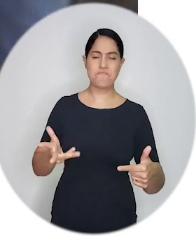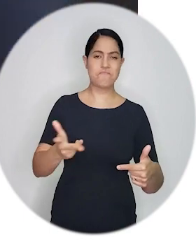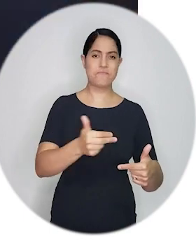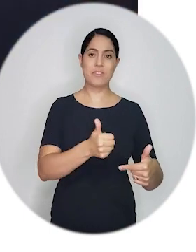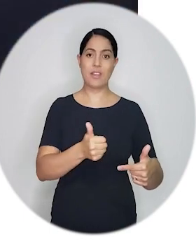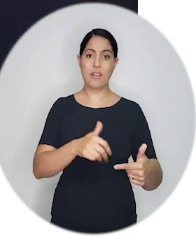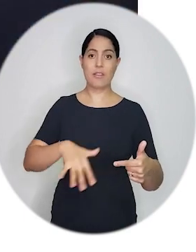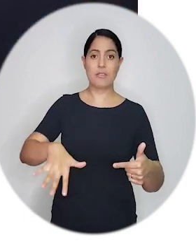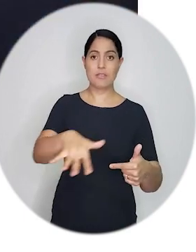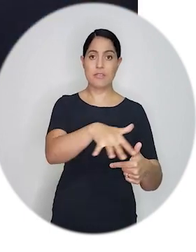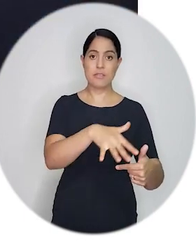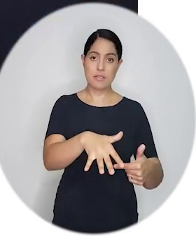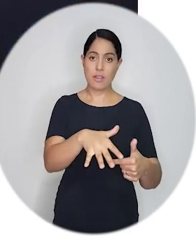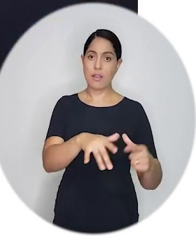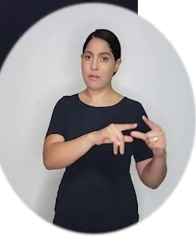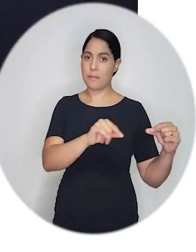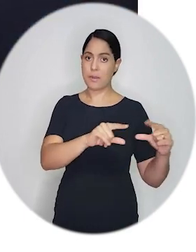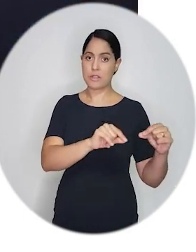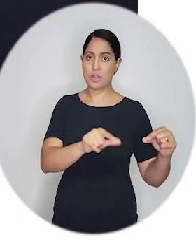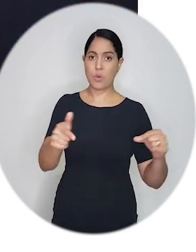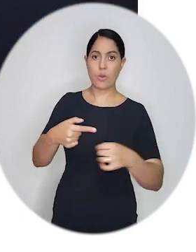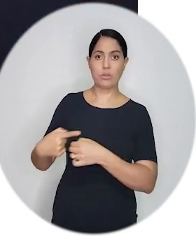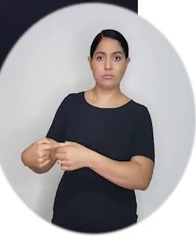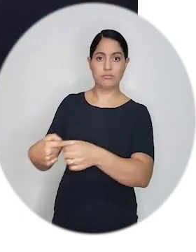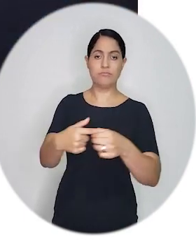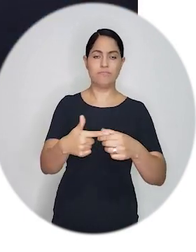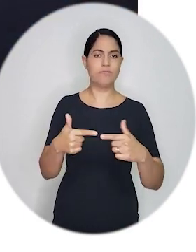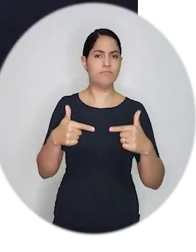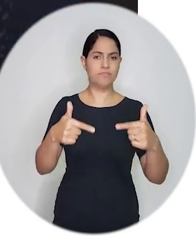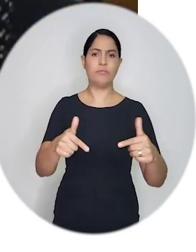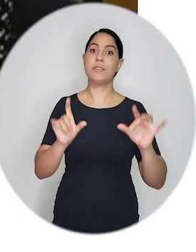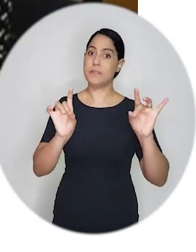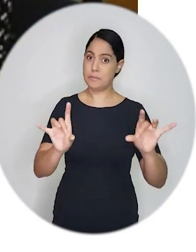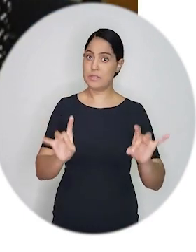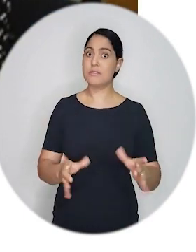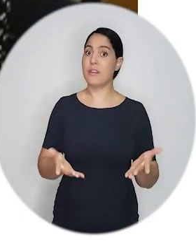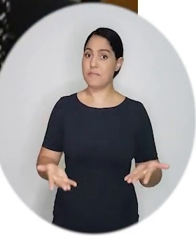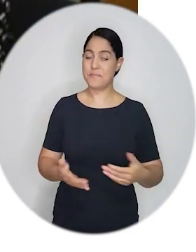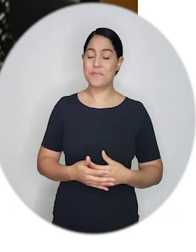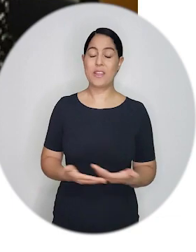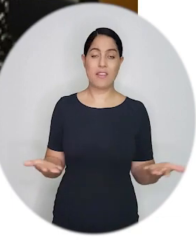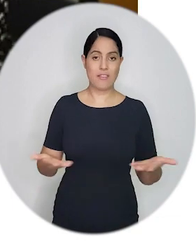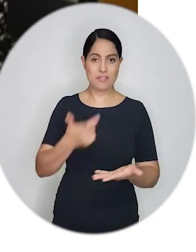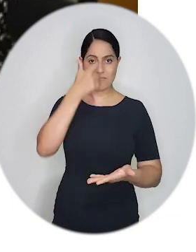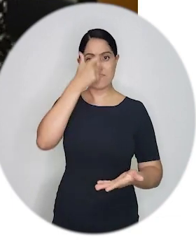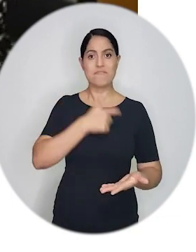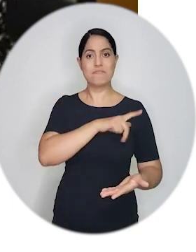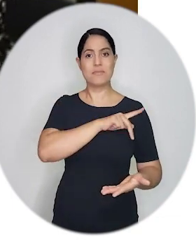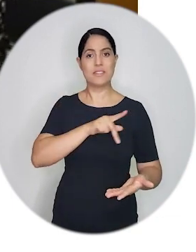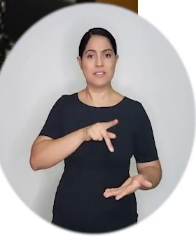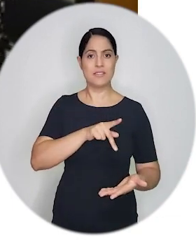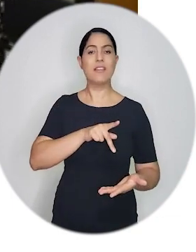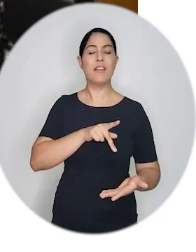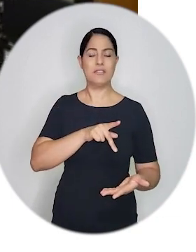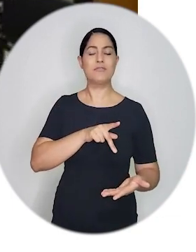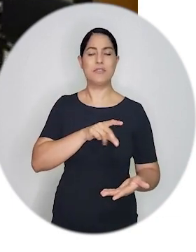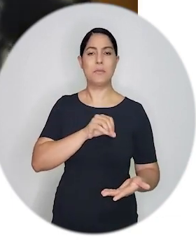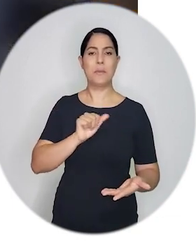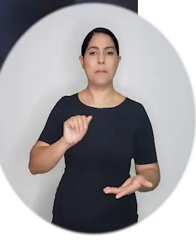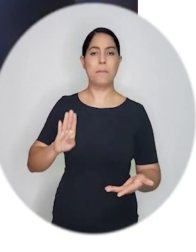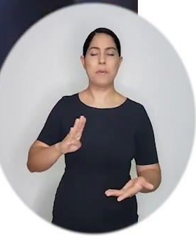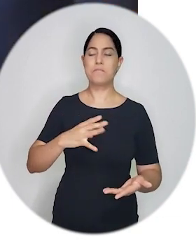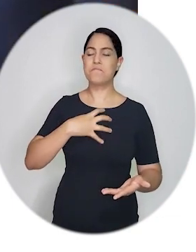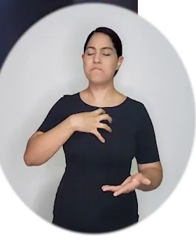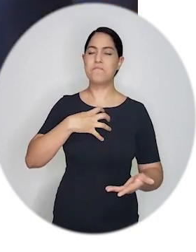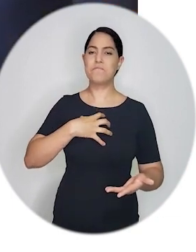candanga, especialmente aqueles que exercem o seu ofício fora do centro de Brasília. Confesso que, como presidente da Ordem dos